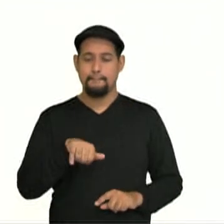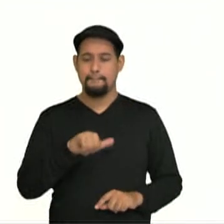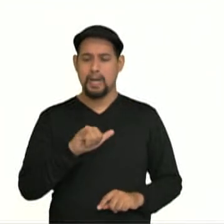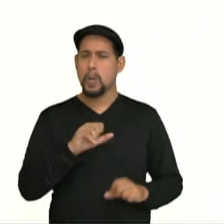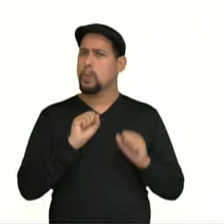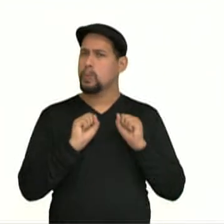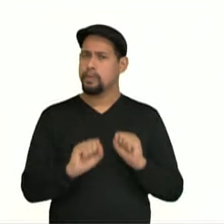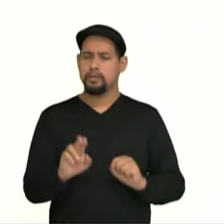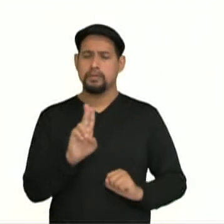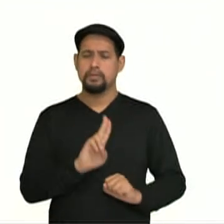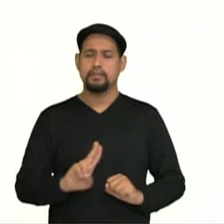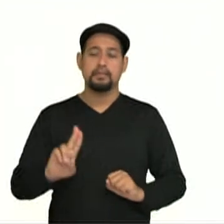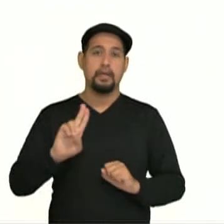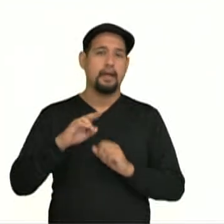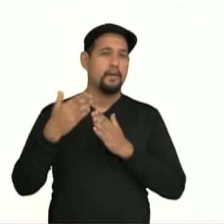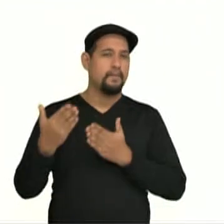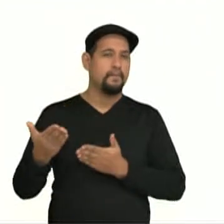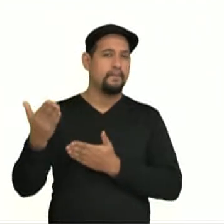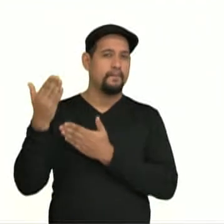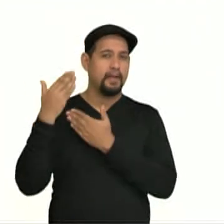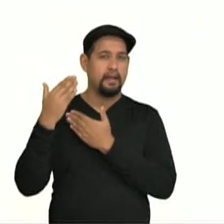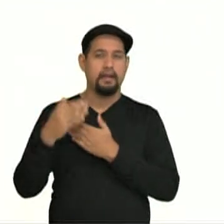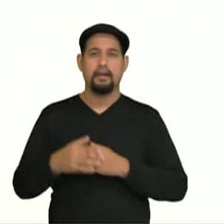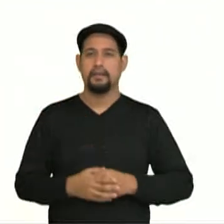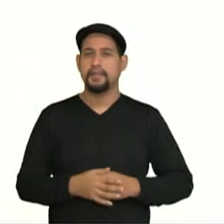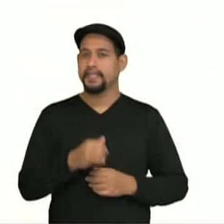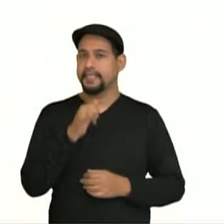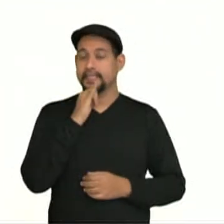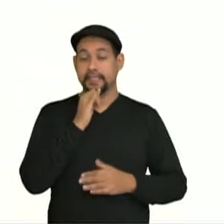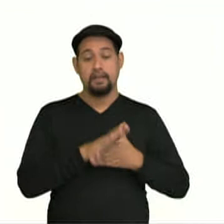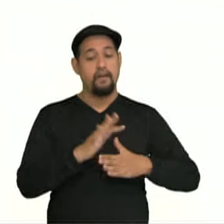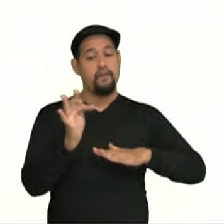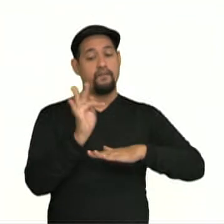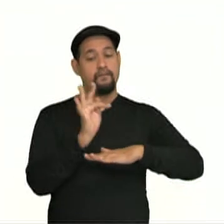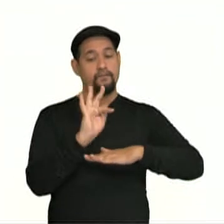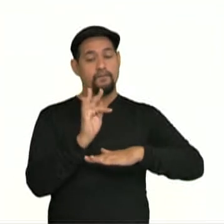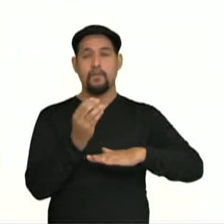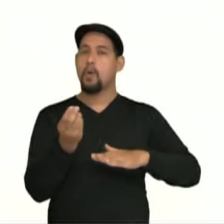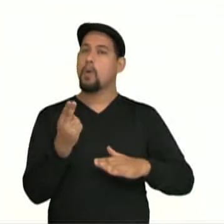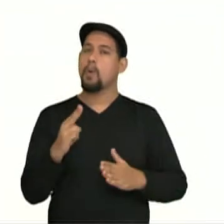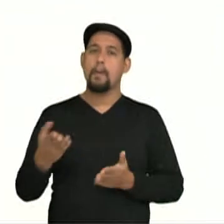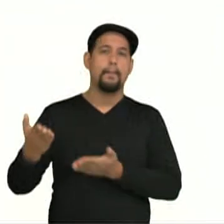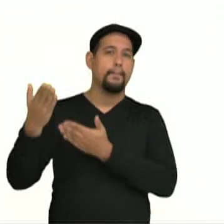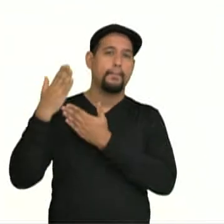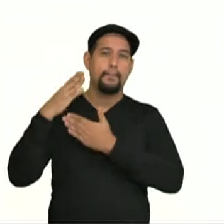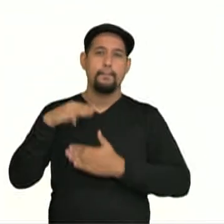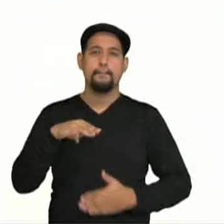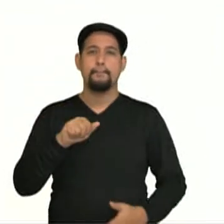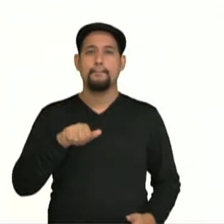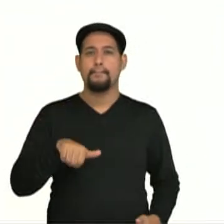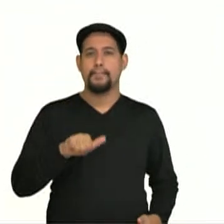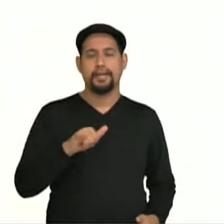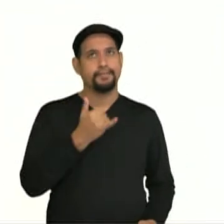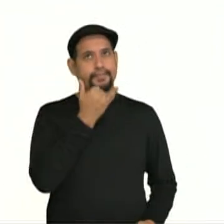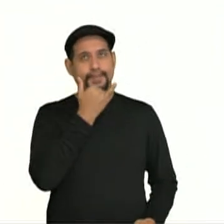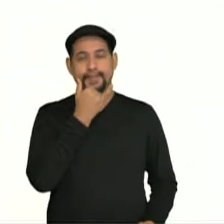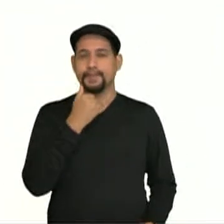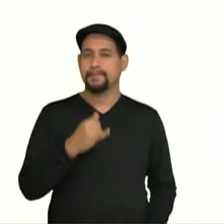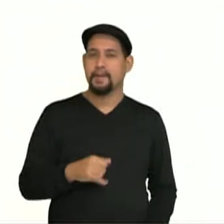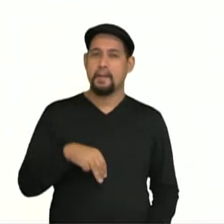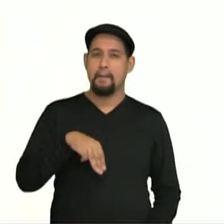o passado de may, seja no caso aqui da formalidade ou do passado, onde might